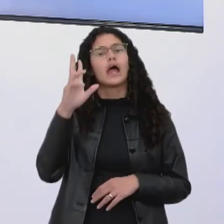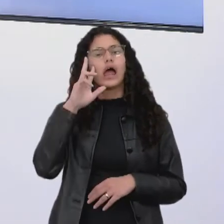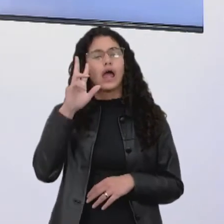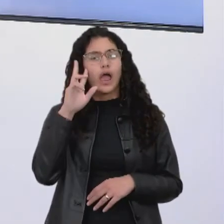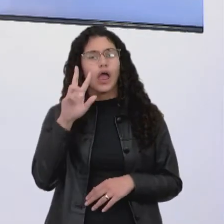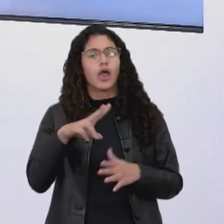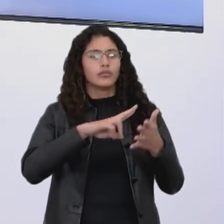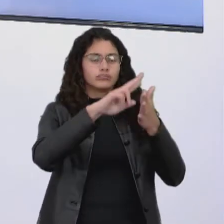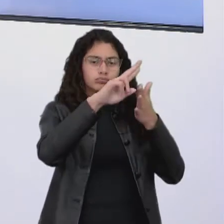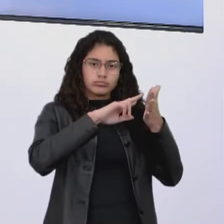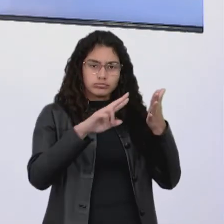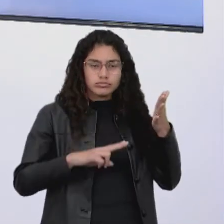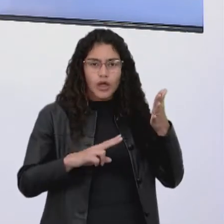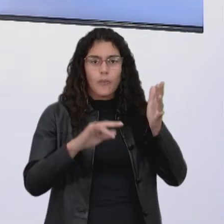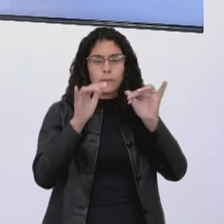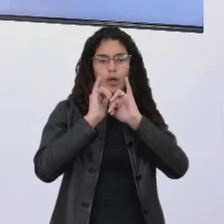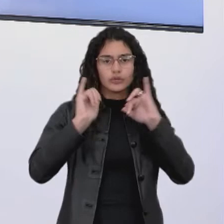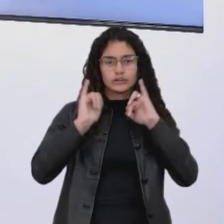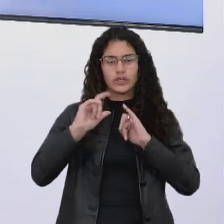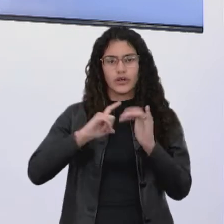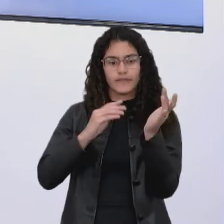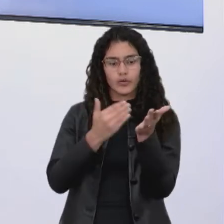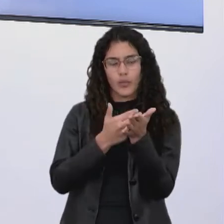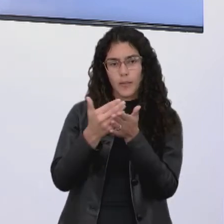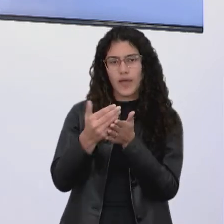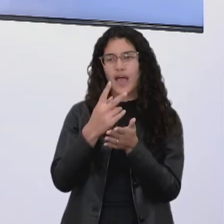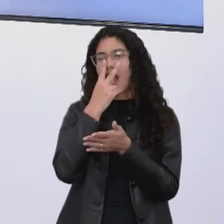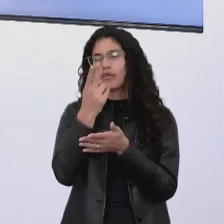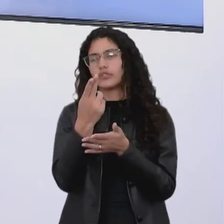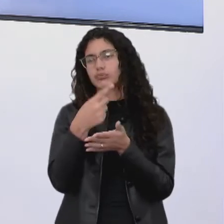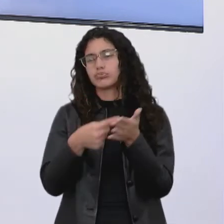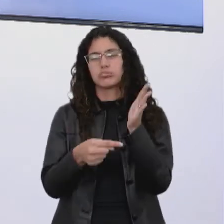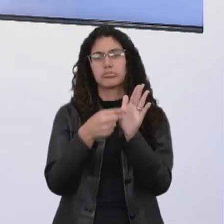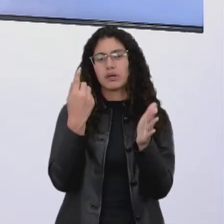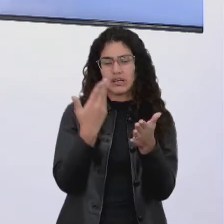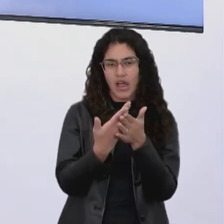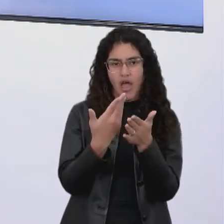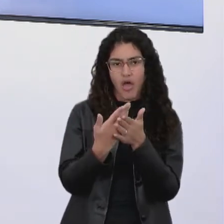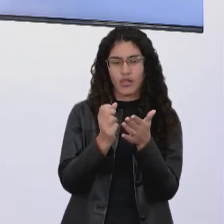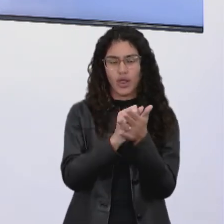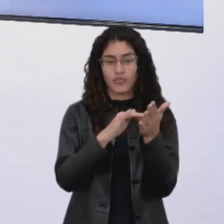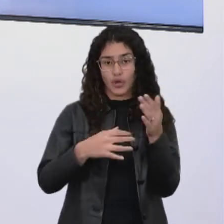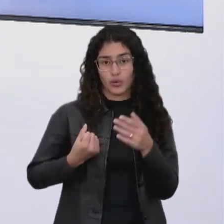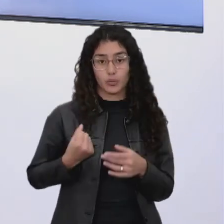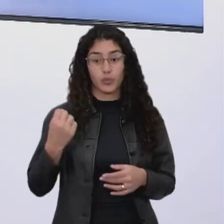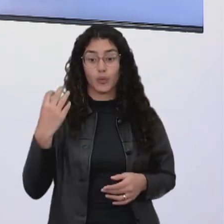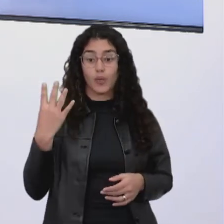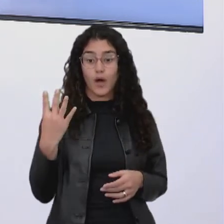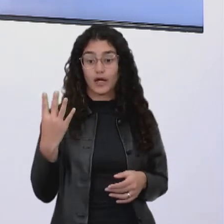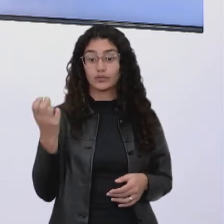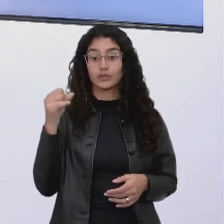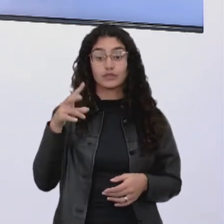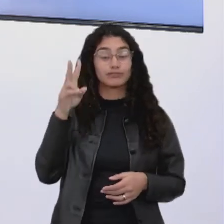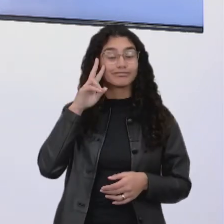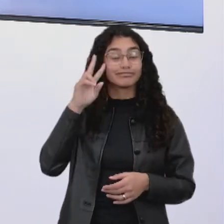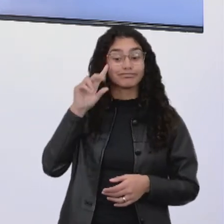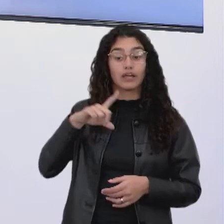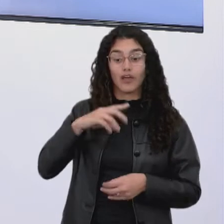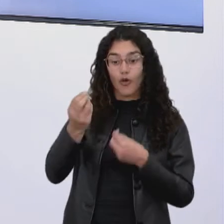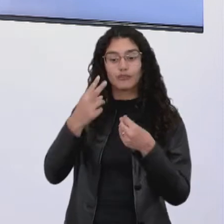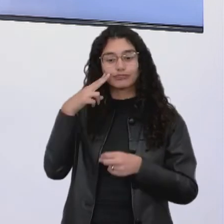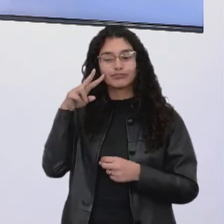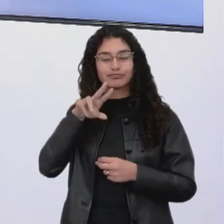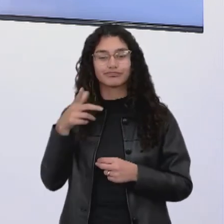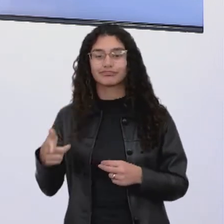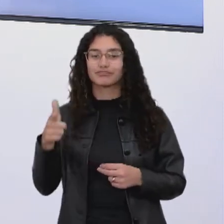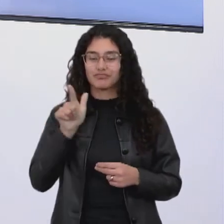gente leu aquelas notícias no começo, acho que foi na primeira aula da atividade número 4. Se você não lembra, dá para você olhar lá,